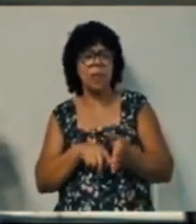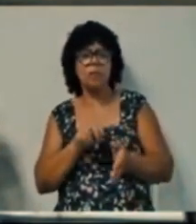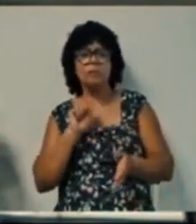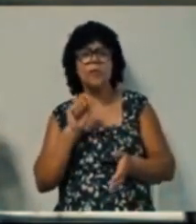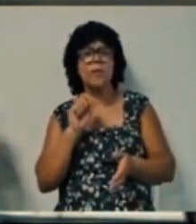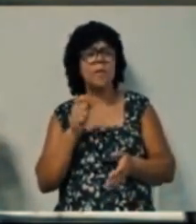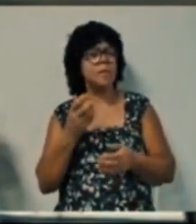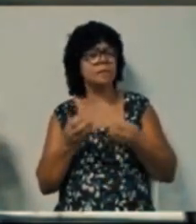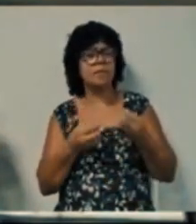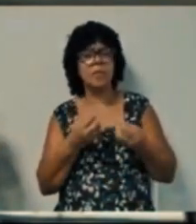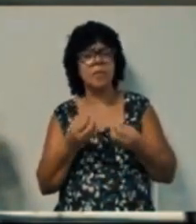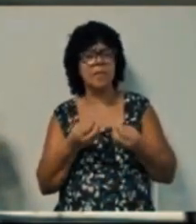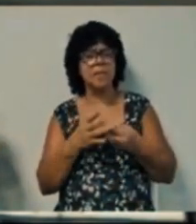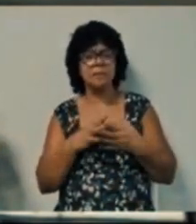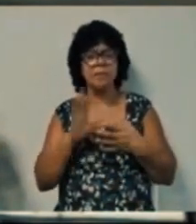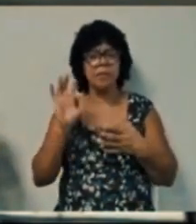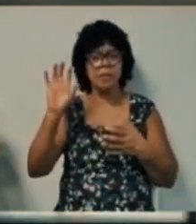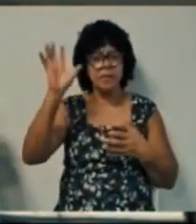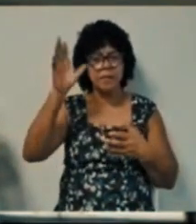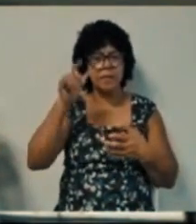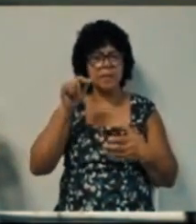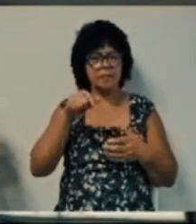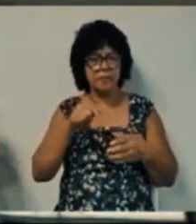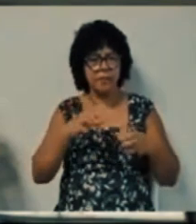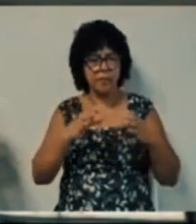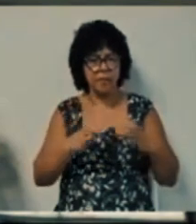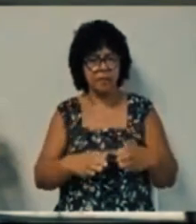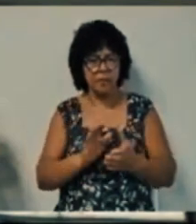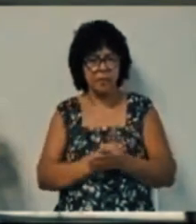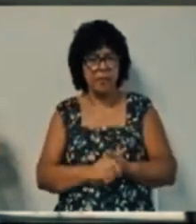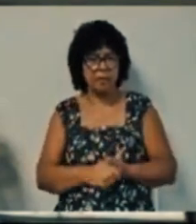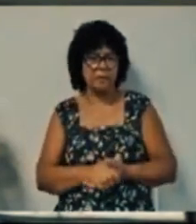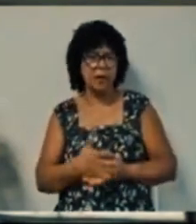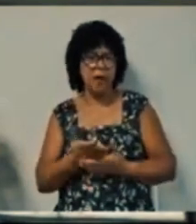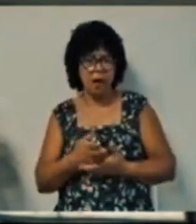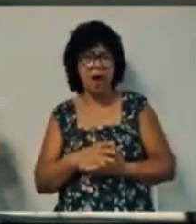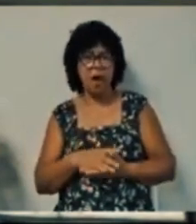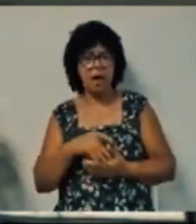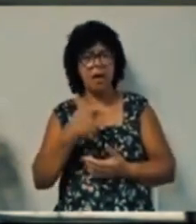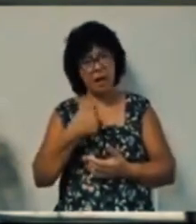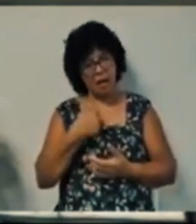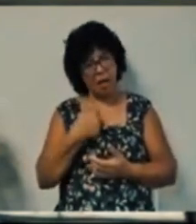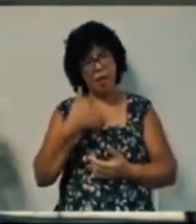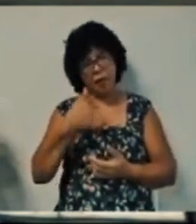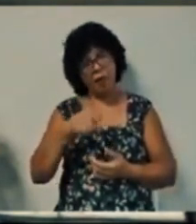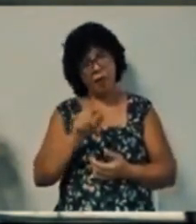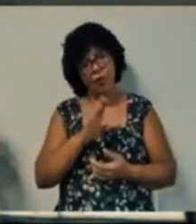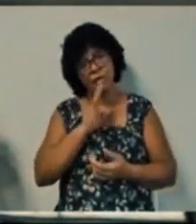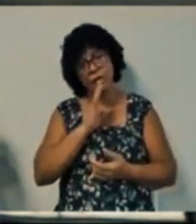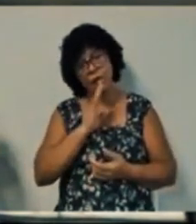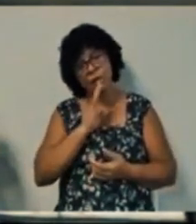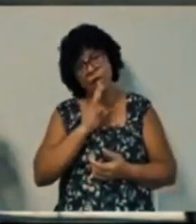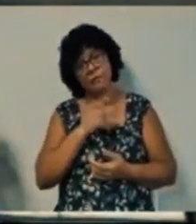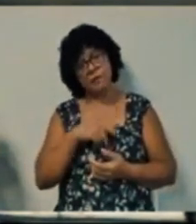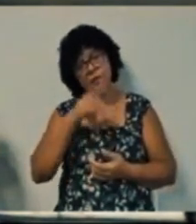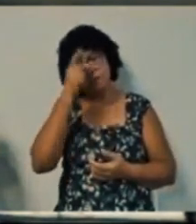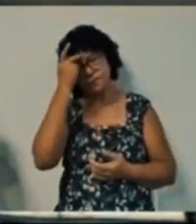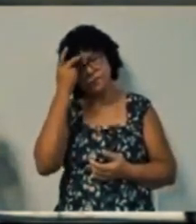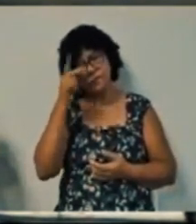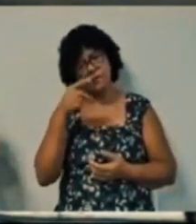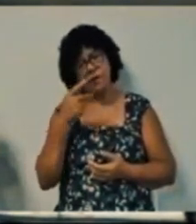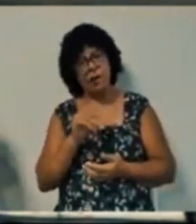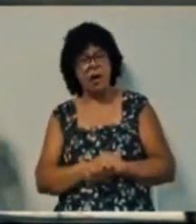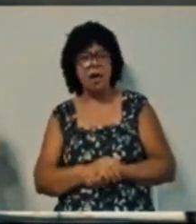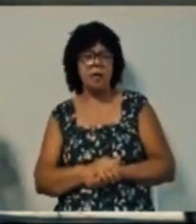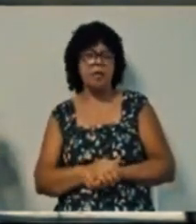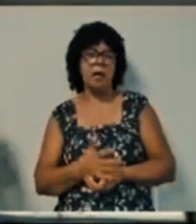conhecia, olha, e eu estou curado, aleluia. Aí aquela pessoa acamada dizia: ah, quem pudesse